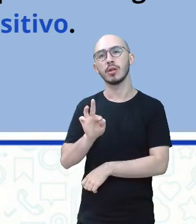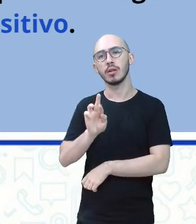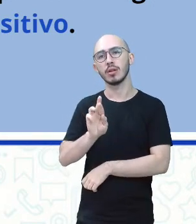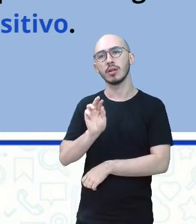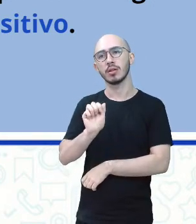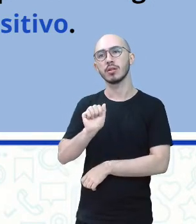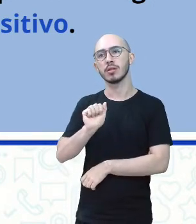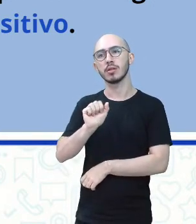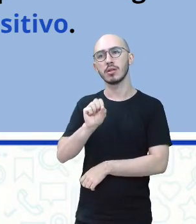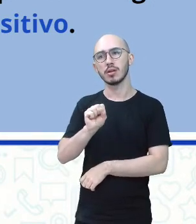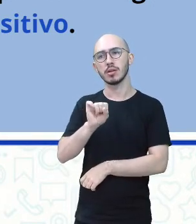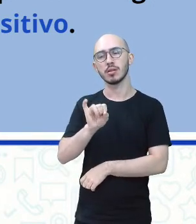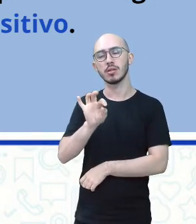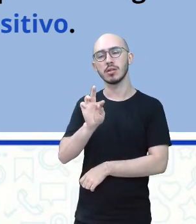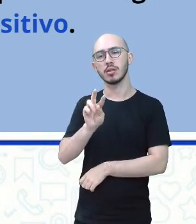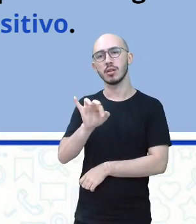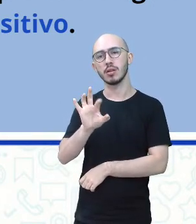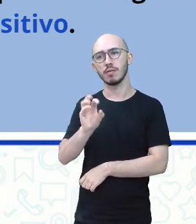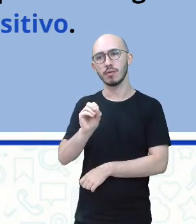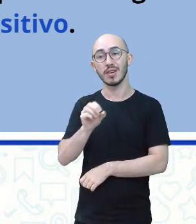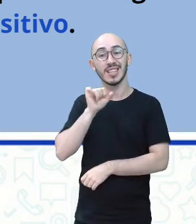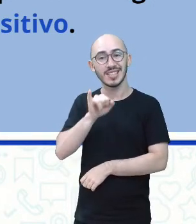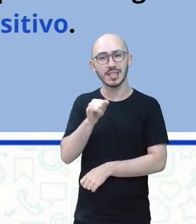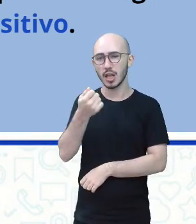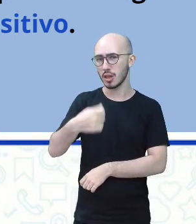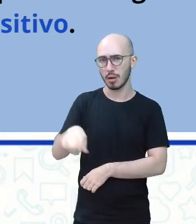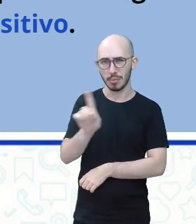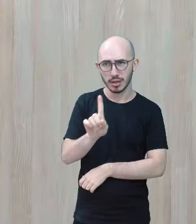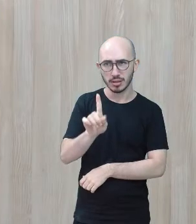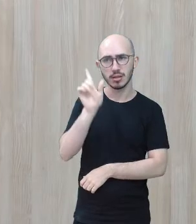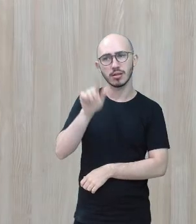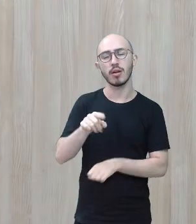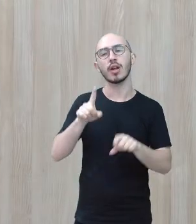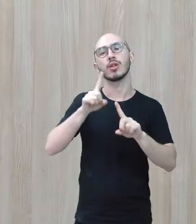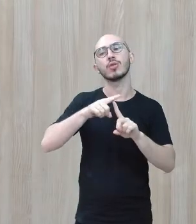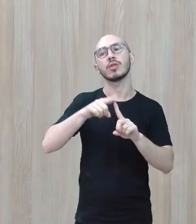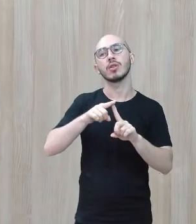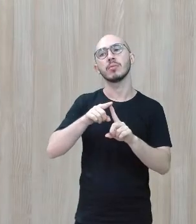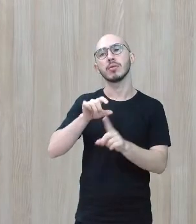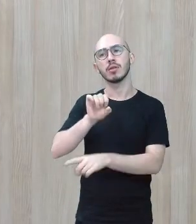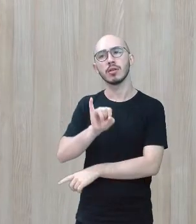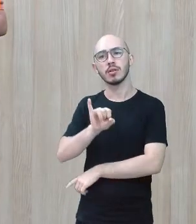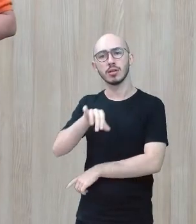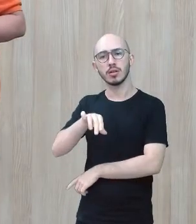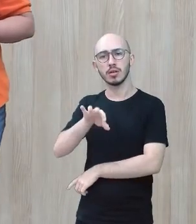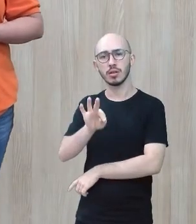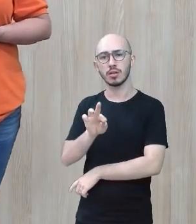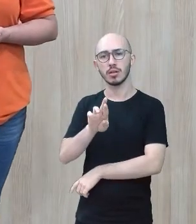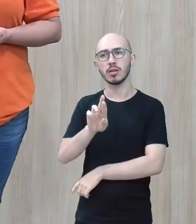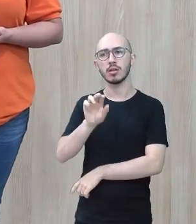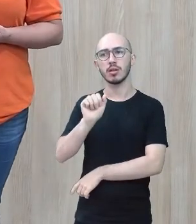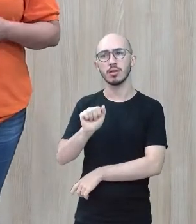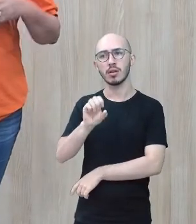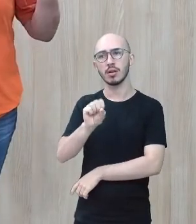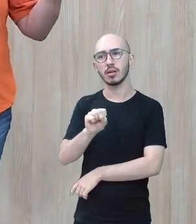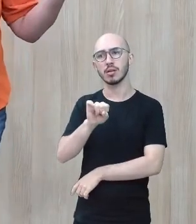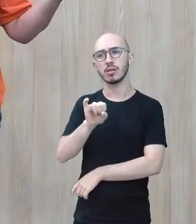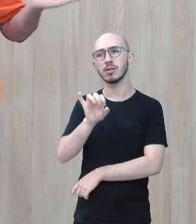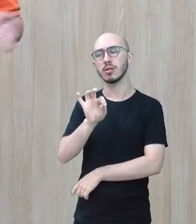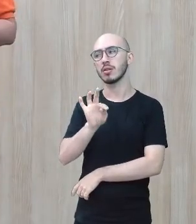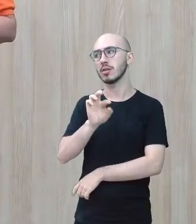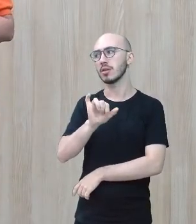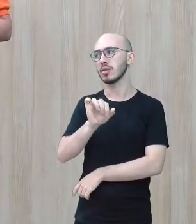de intransitivo. E aí, professora Viviane, os alunos estão com